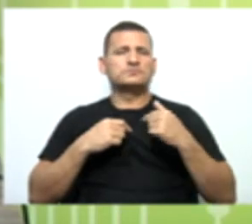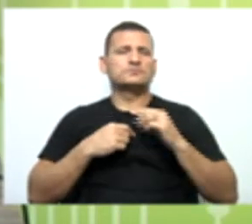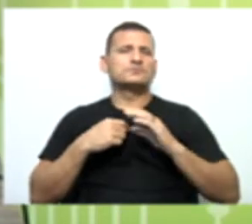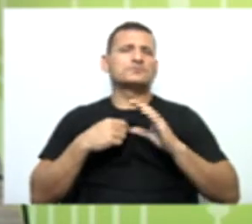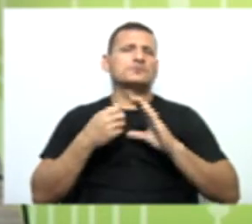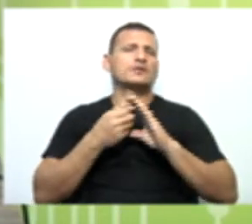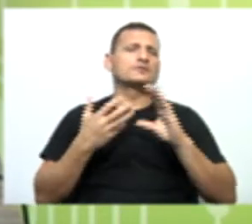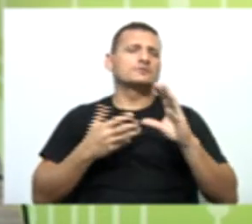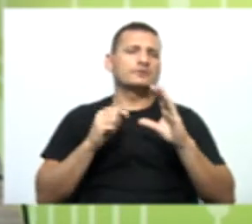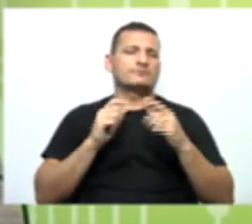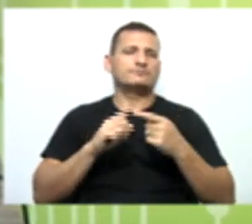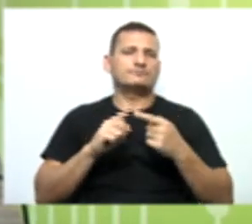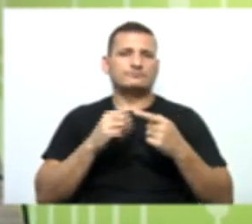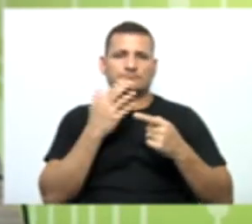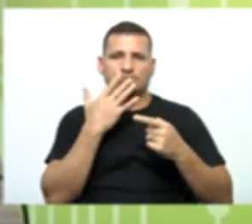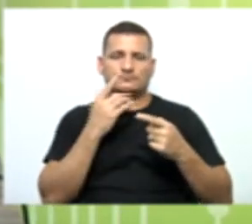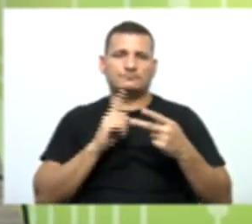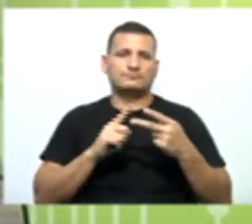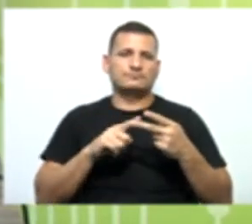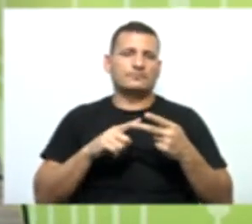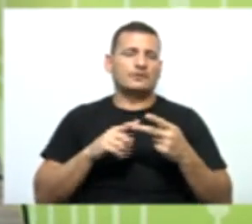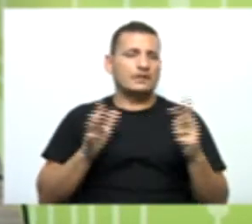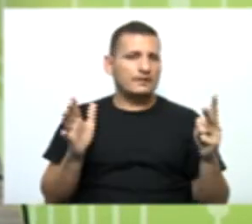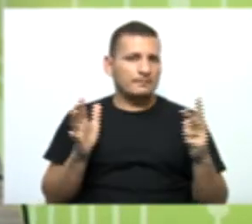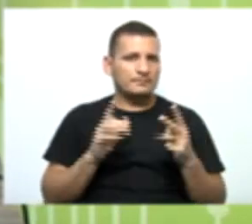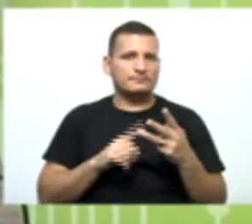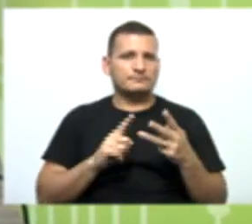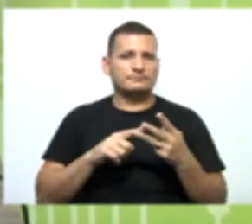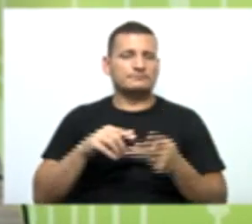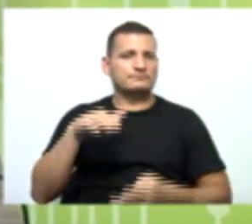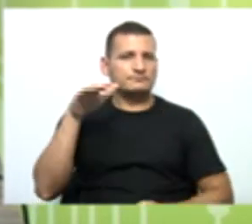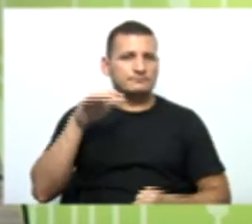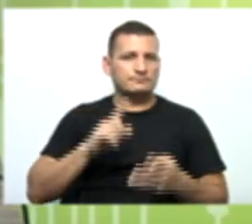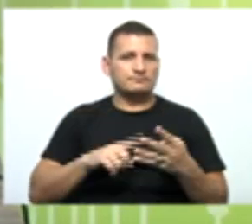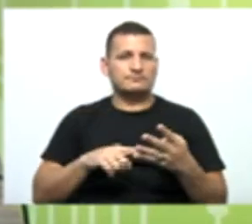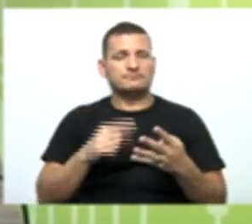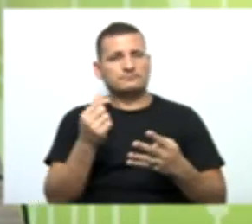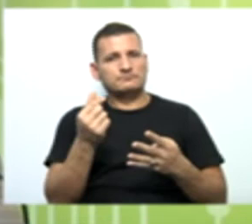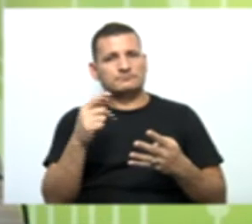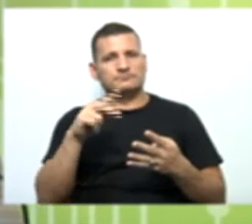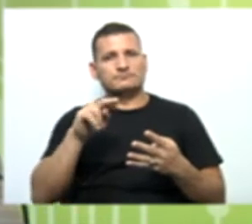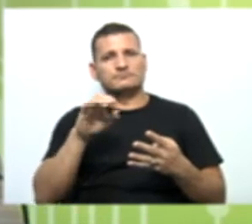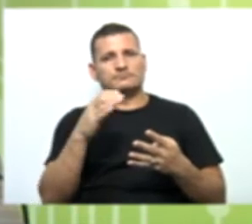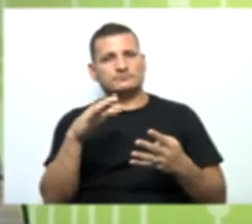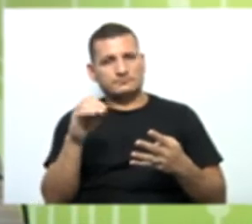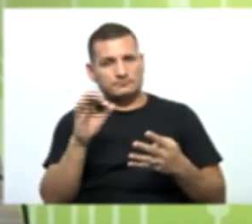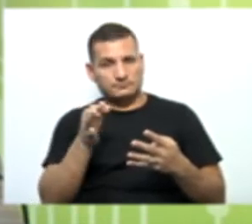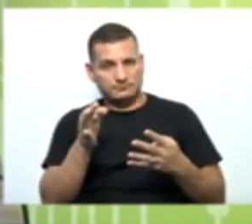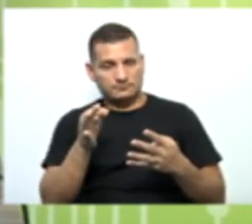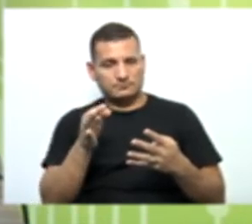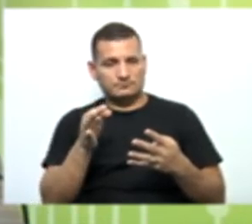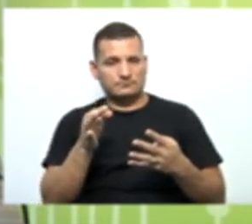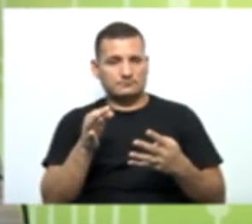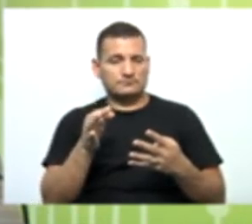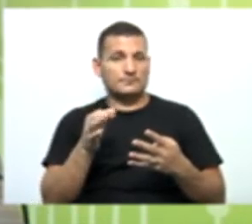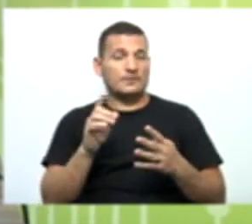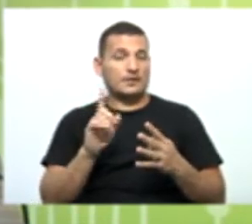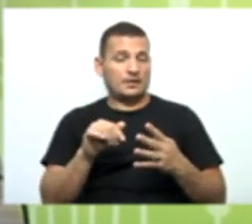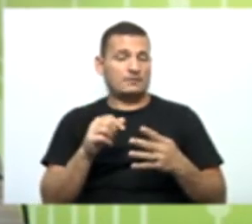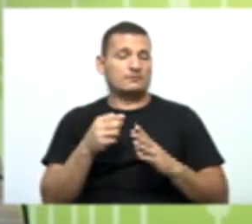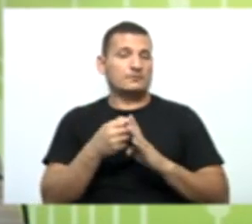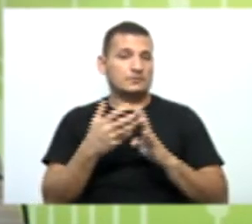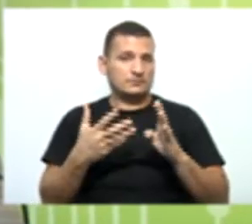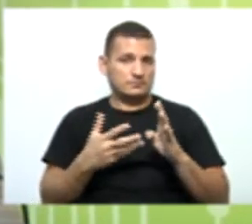objeto: cor, largura, comprimento e preço. Vamos colocar essas características. São as